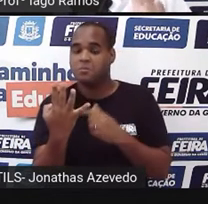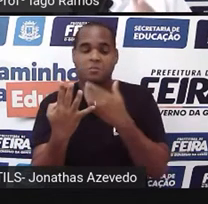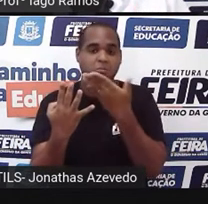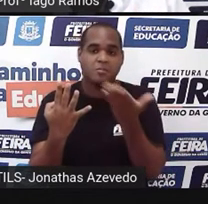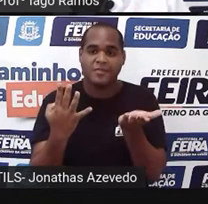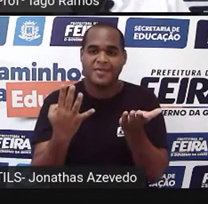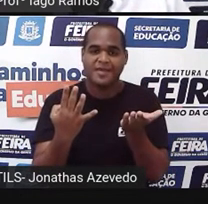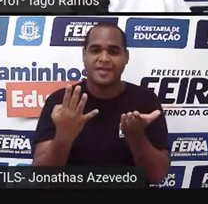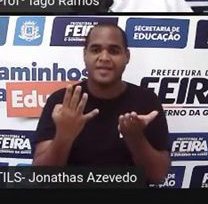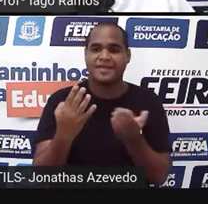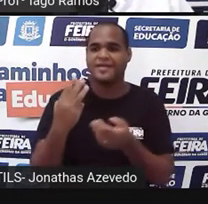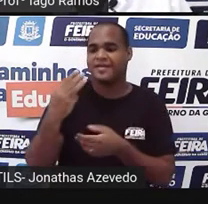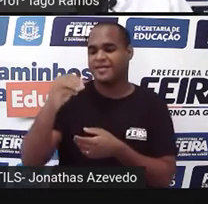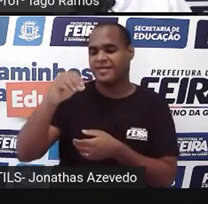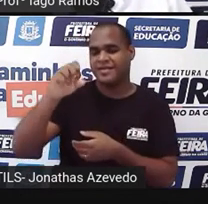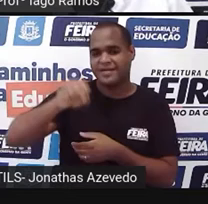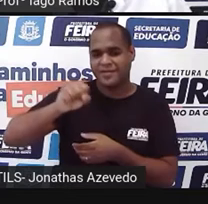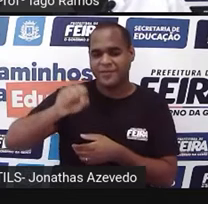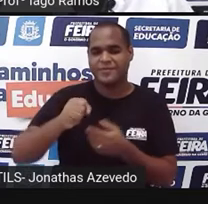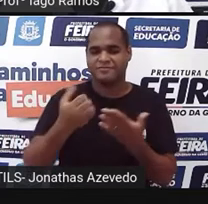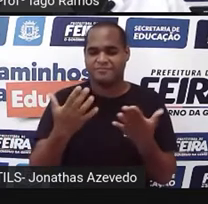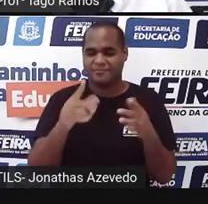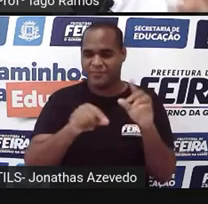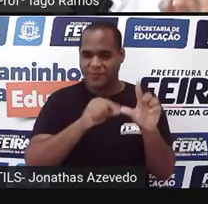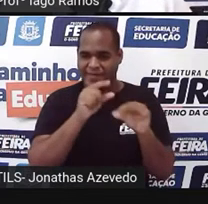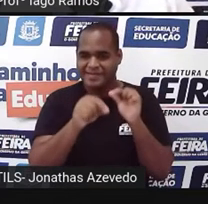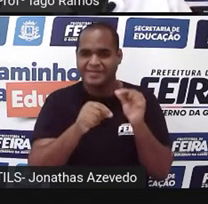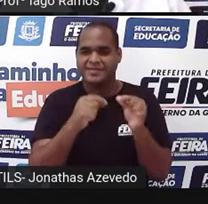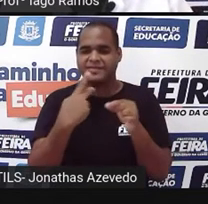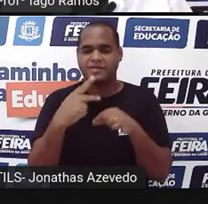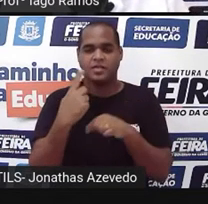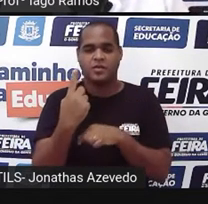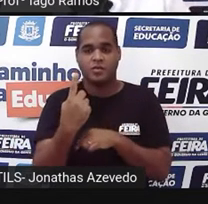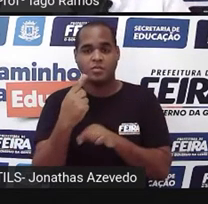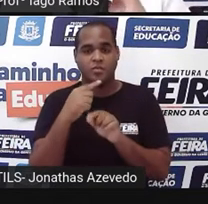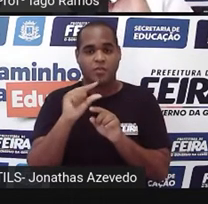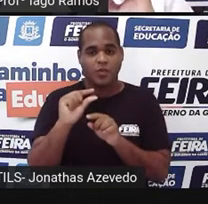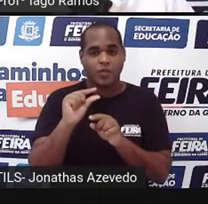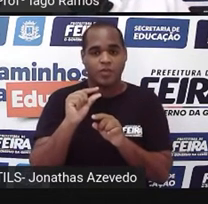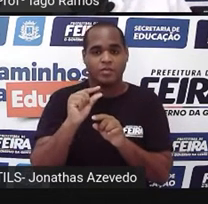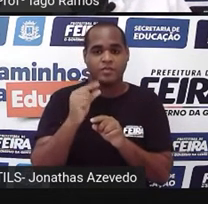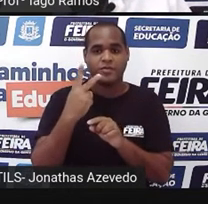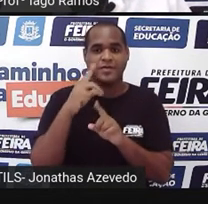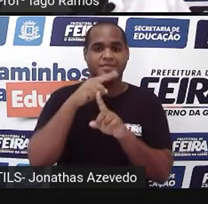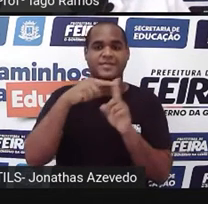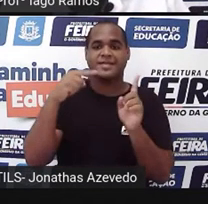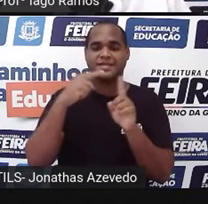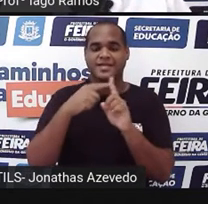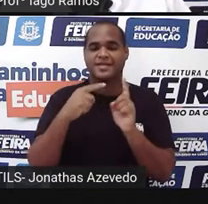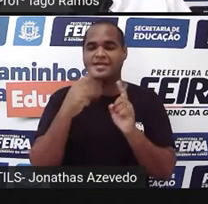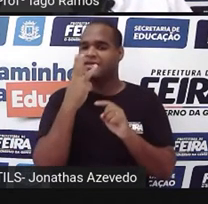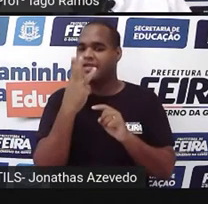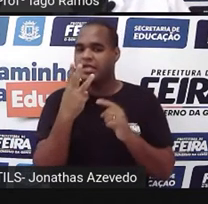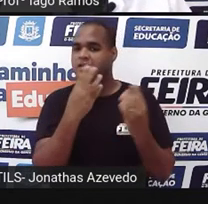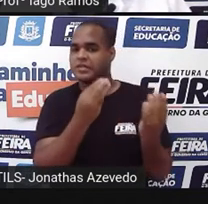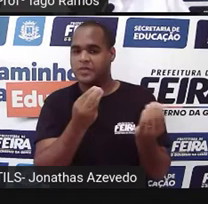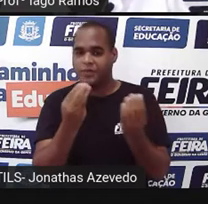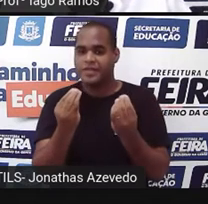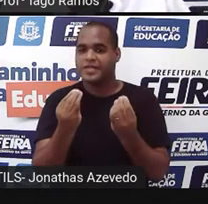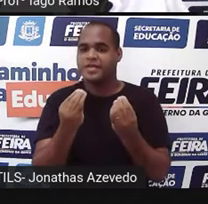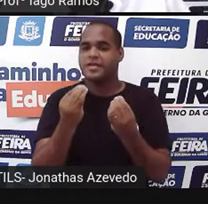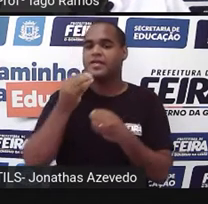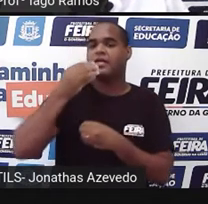quatro quem escolhe aí 30 segundos né um em vermelho para pouco dois em laranja pela metade